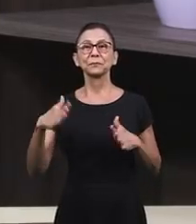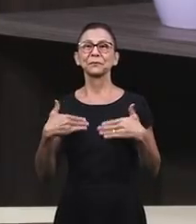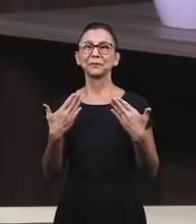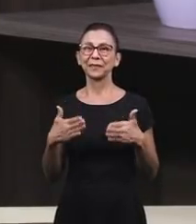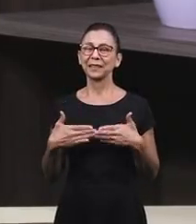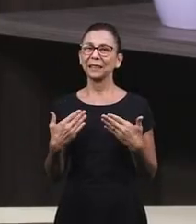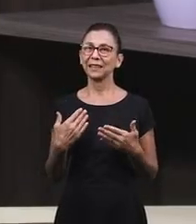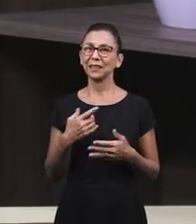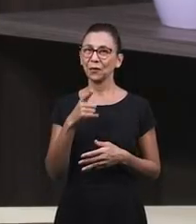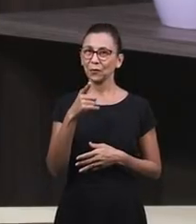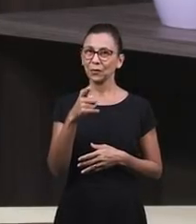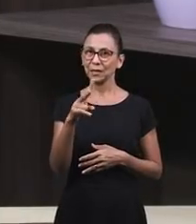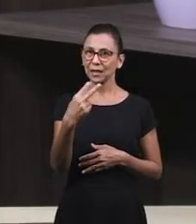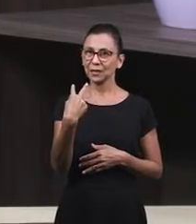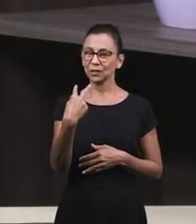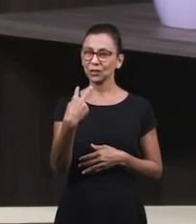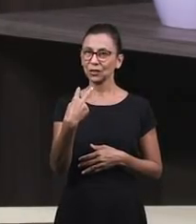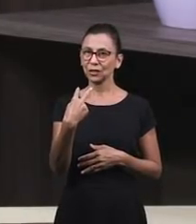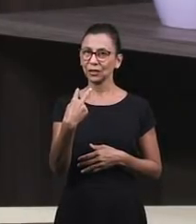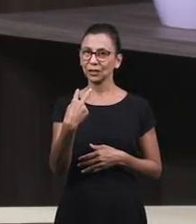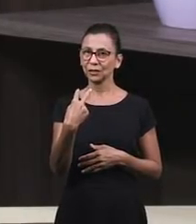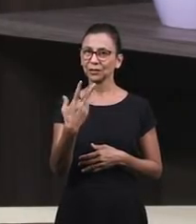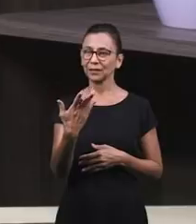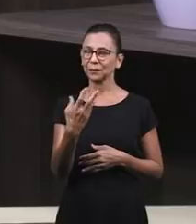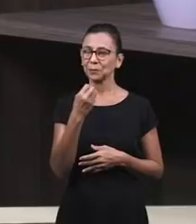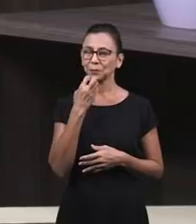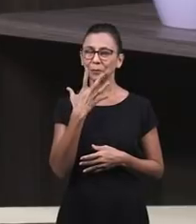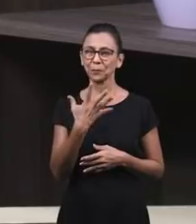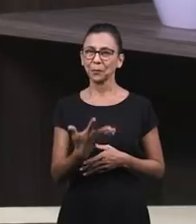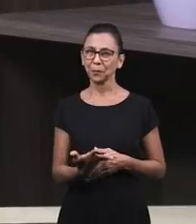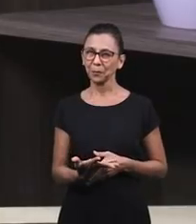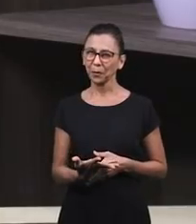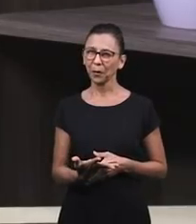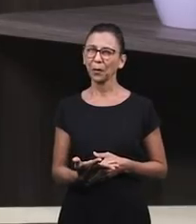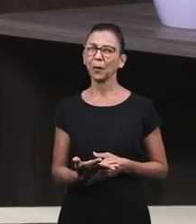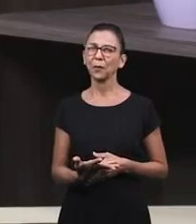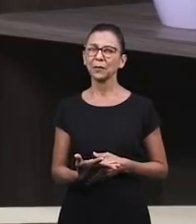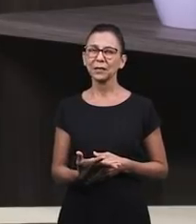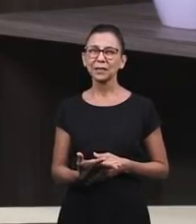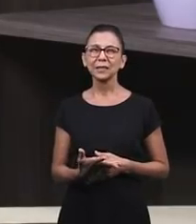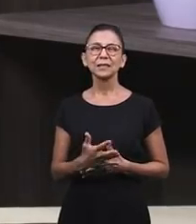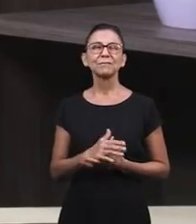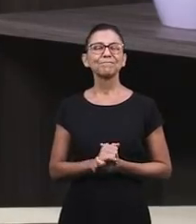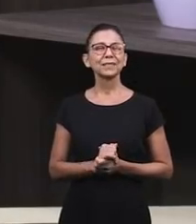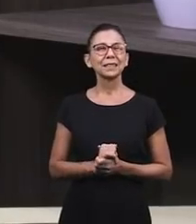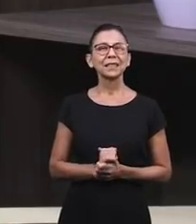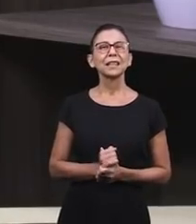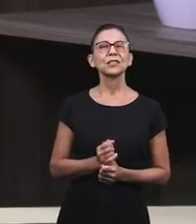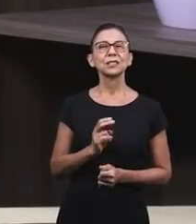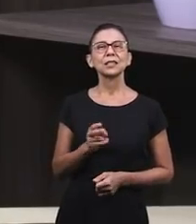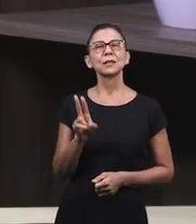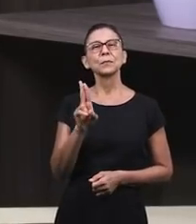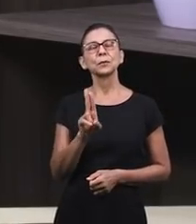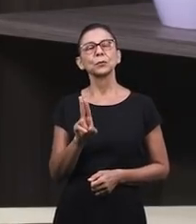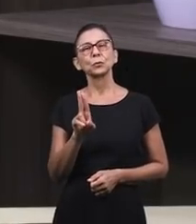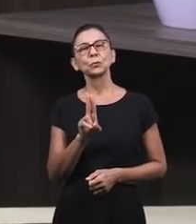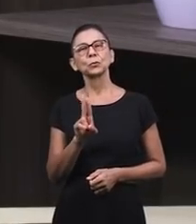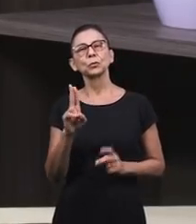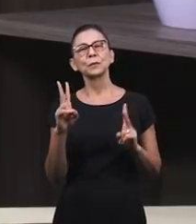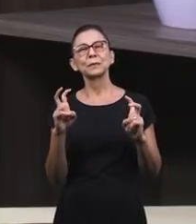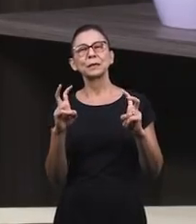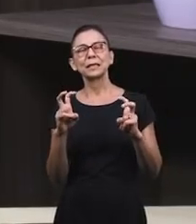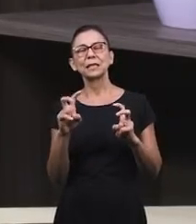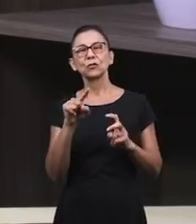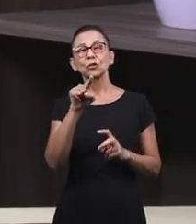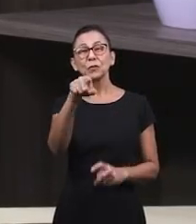alegria contar com a sua audiência, mas muito mais uma alegria contar com a sua participação. A gente sempre usa essa expressão, porque tudo aquilo